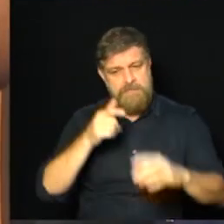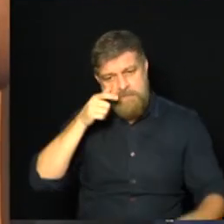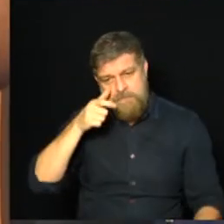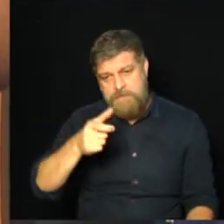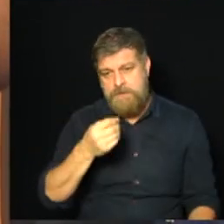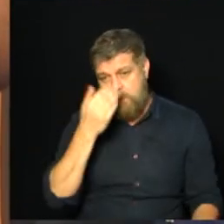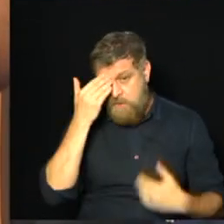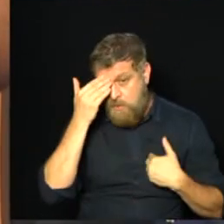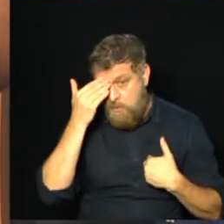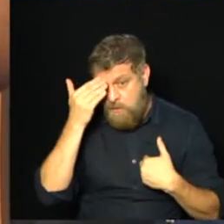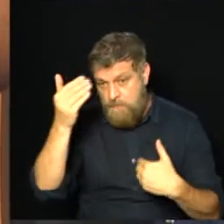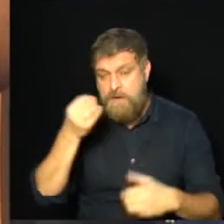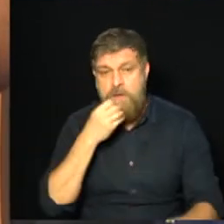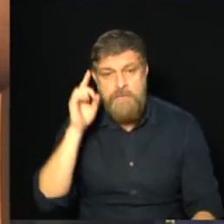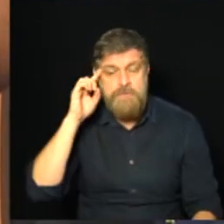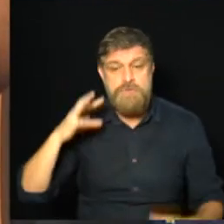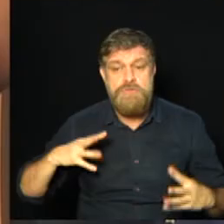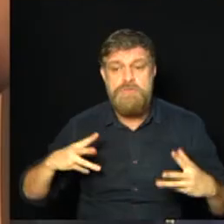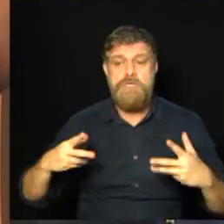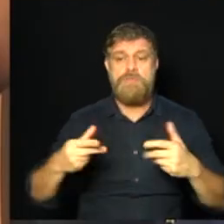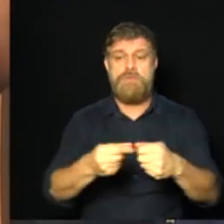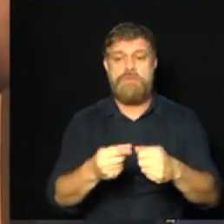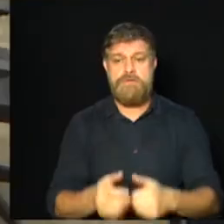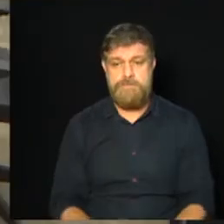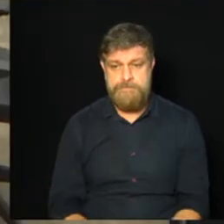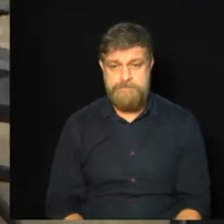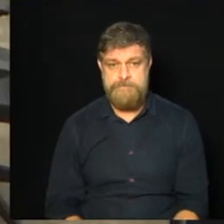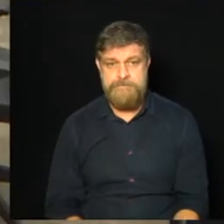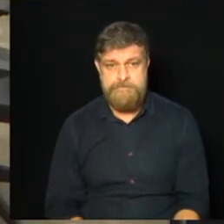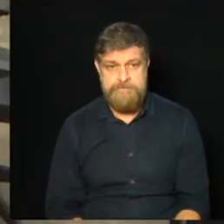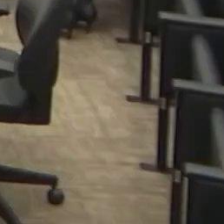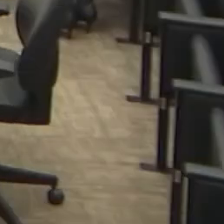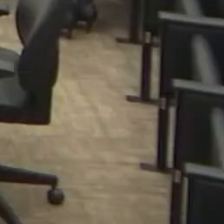Muito obrigado, um bom dia a todos.